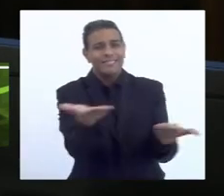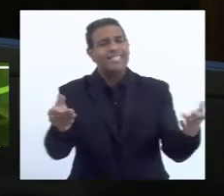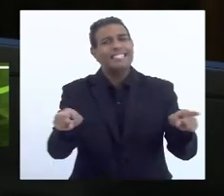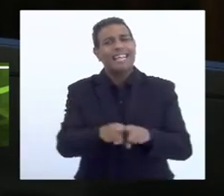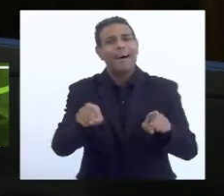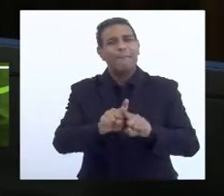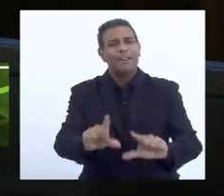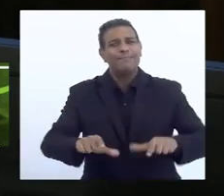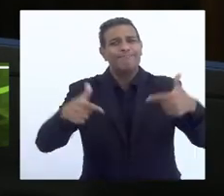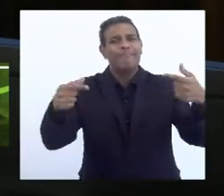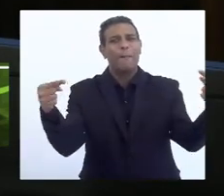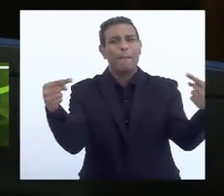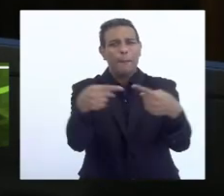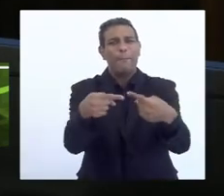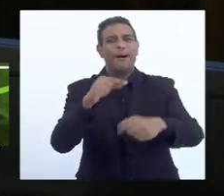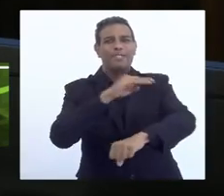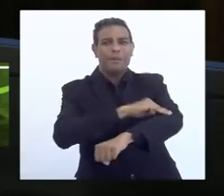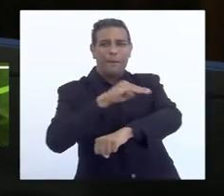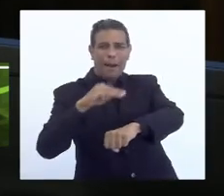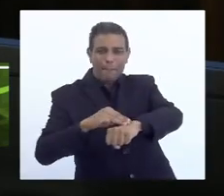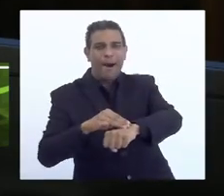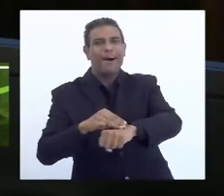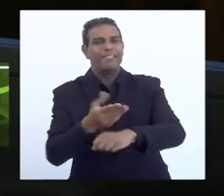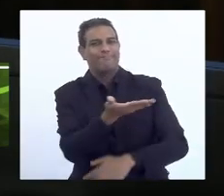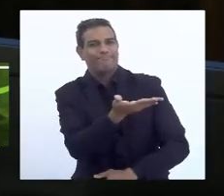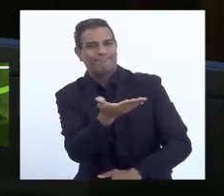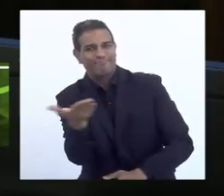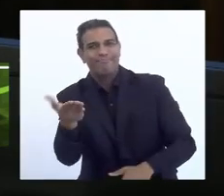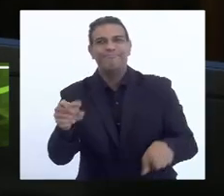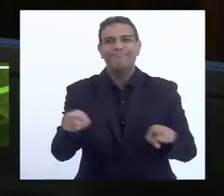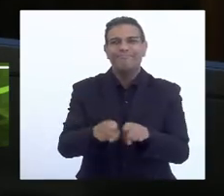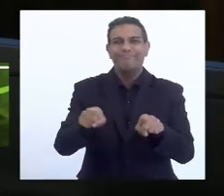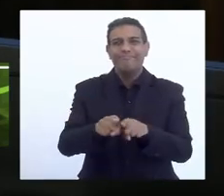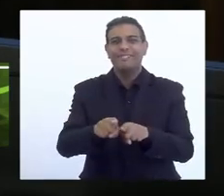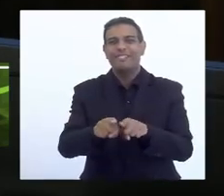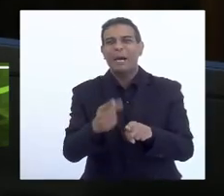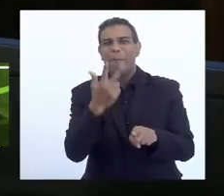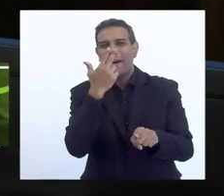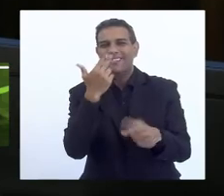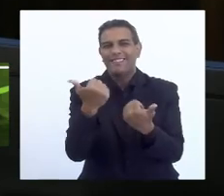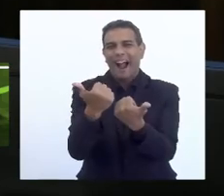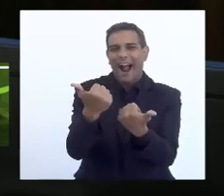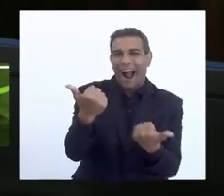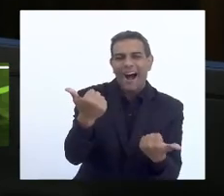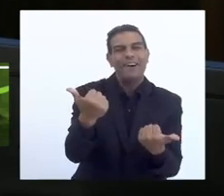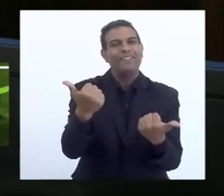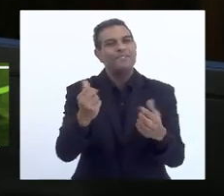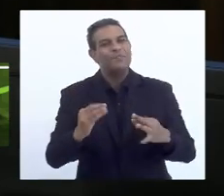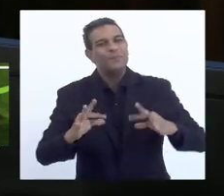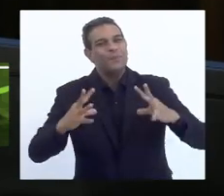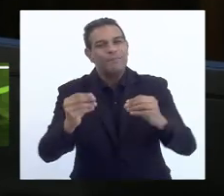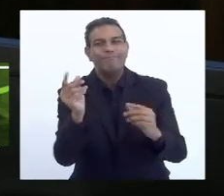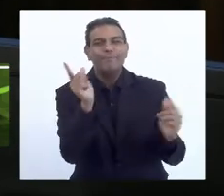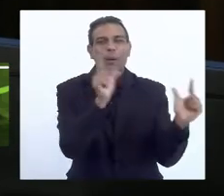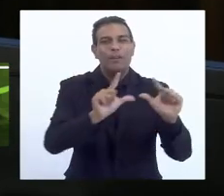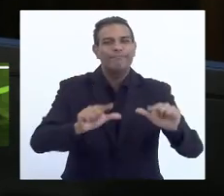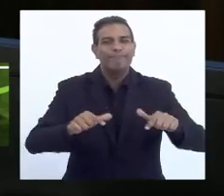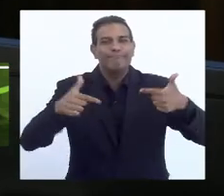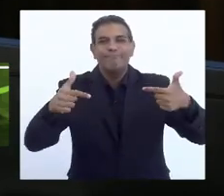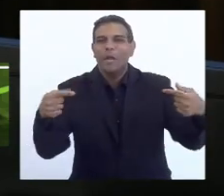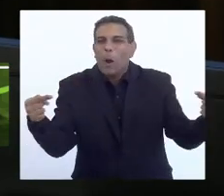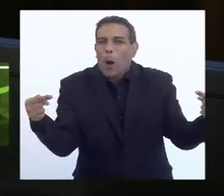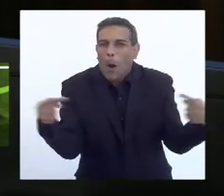também ali de Macaé, as nossas Cris gêmeas, também a gente conseguir fazer uma